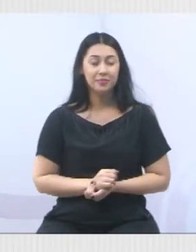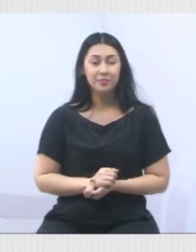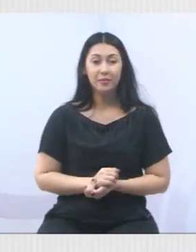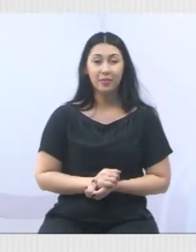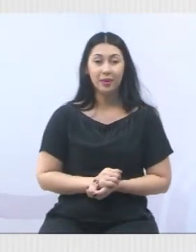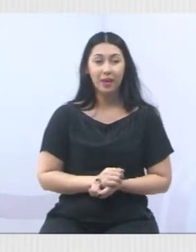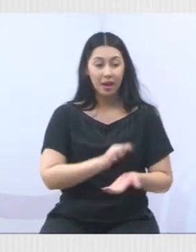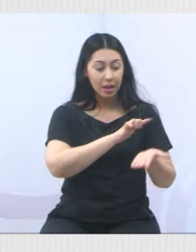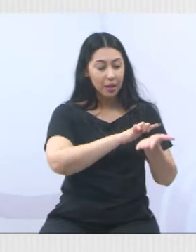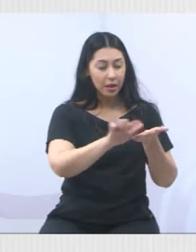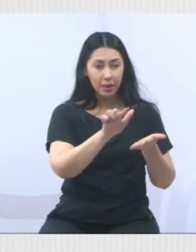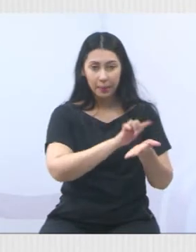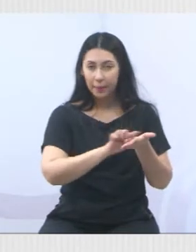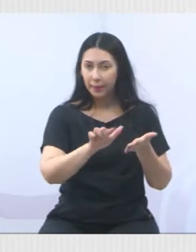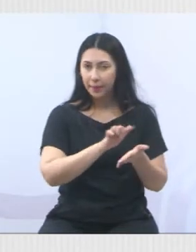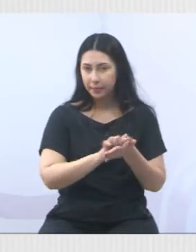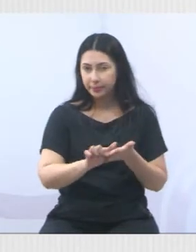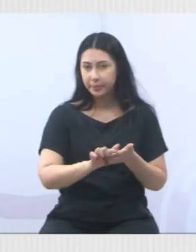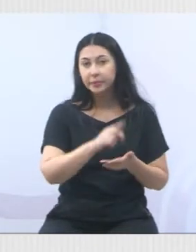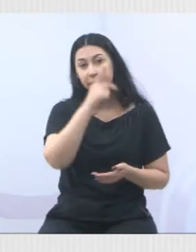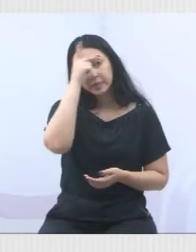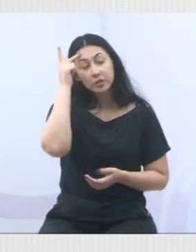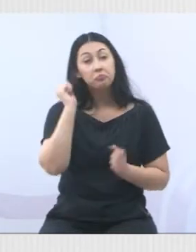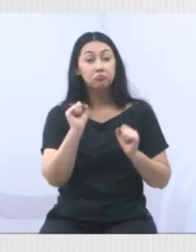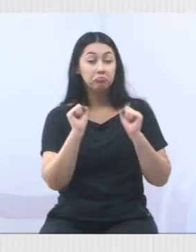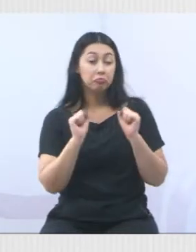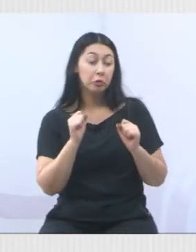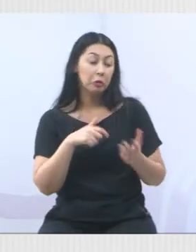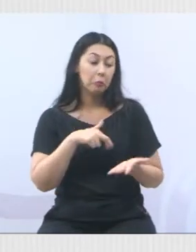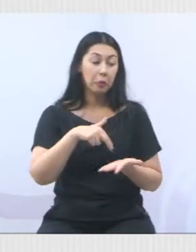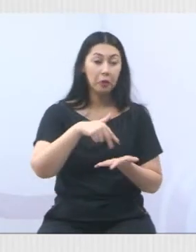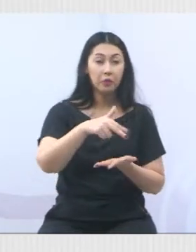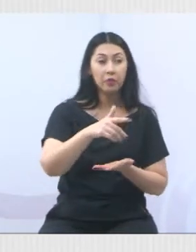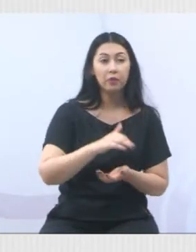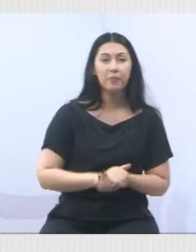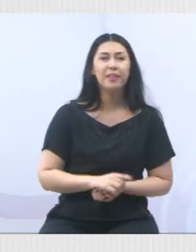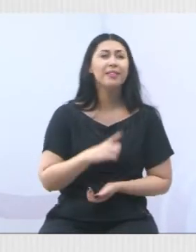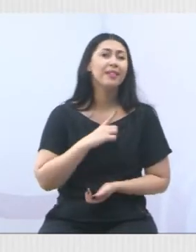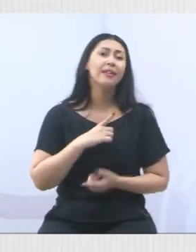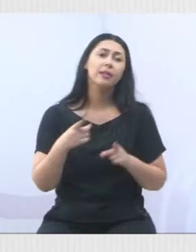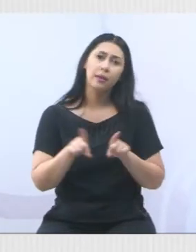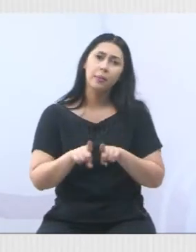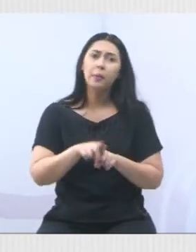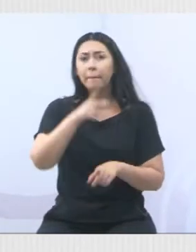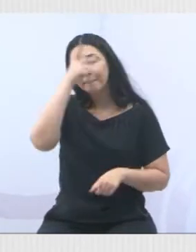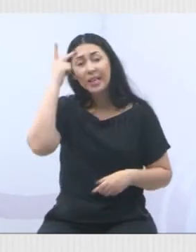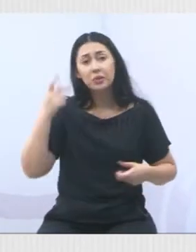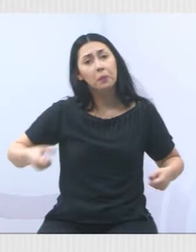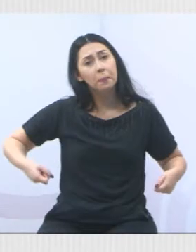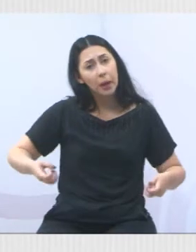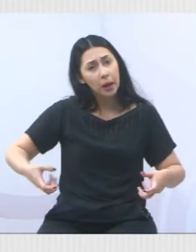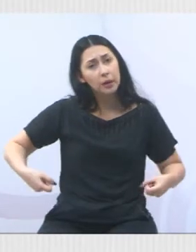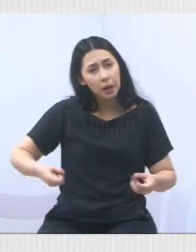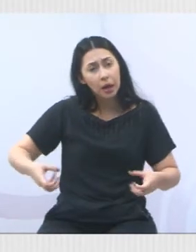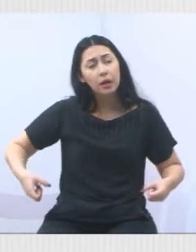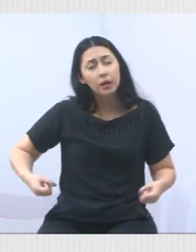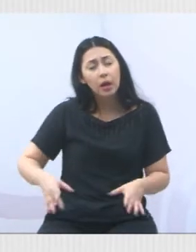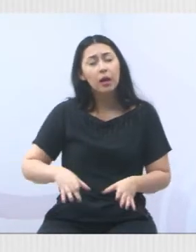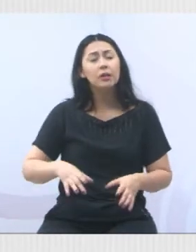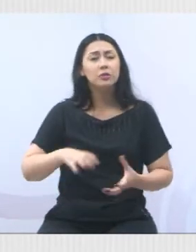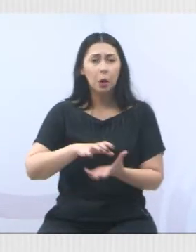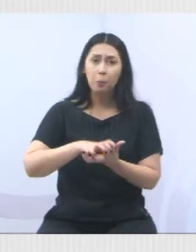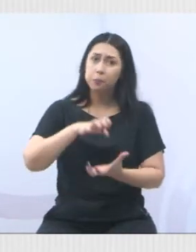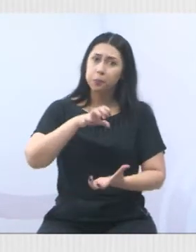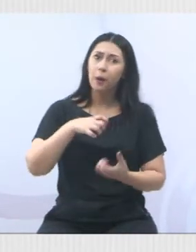manter a sua calçada limpinha para as pessoas poderem caminhar. Tem cadeirante, né, gente? Tem idoso. Então, vamos respeitar,